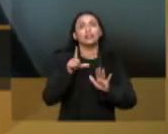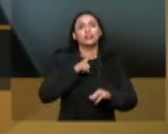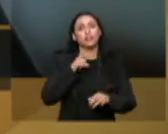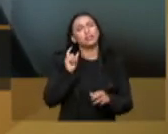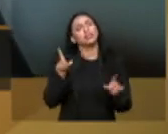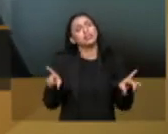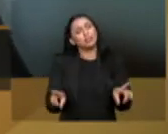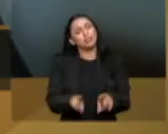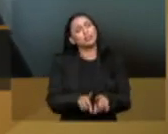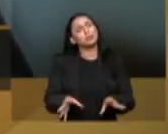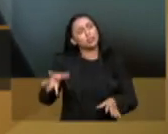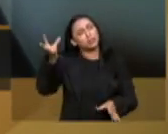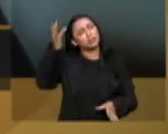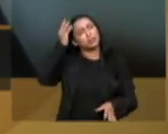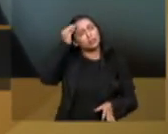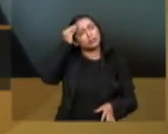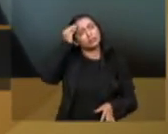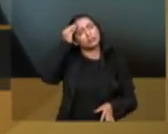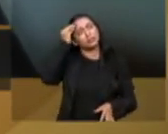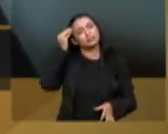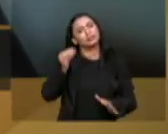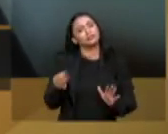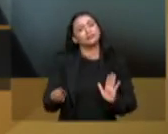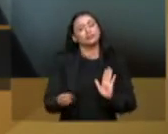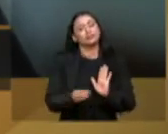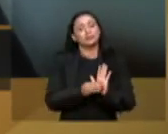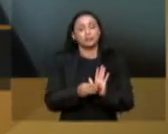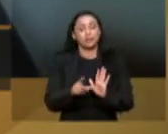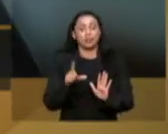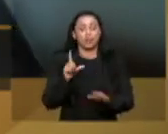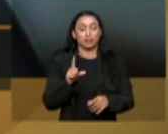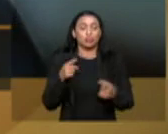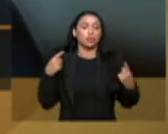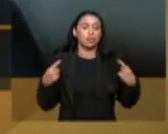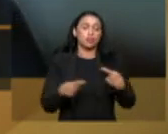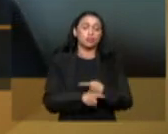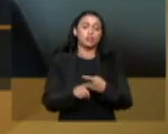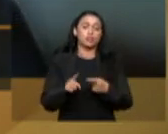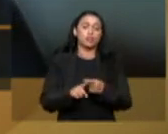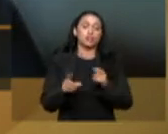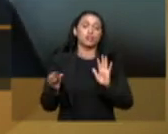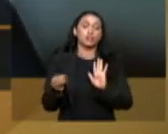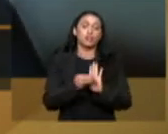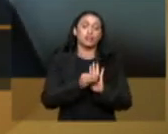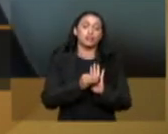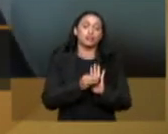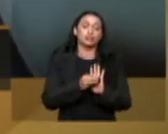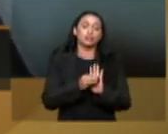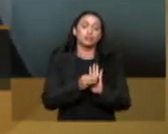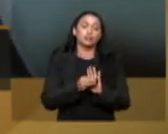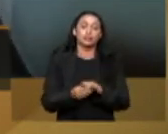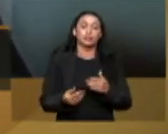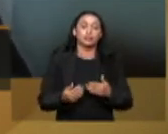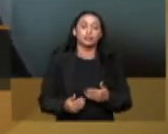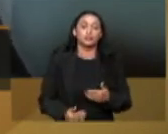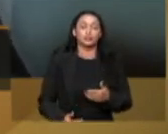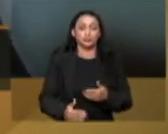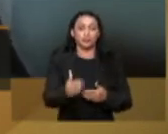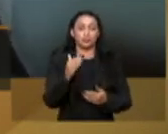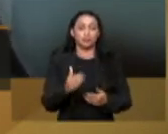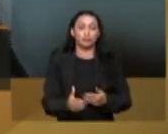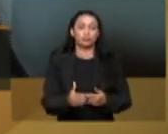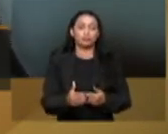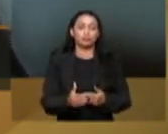da interpretação teleológica dos dispositivos questionados. E vou adiante.